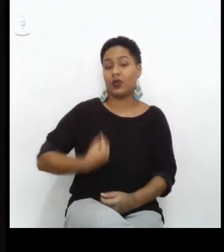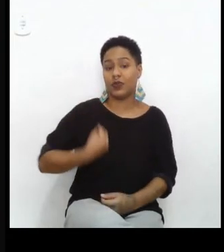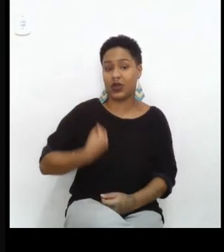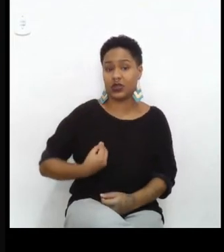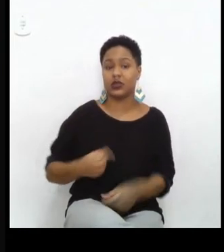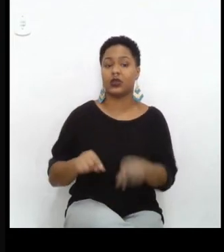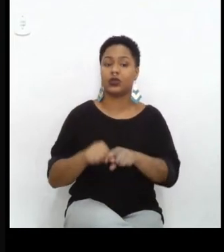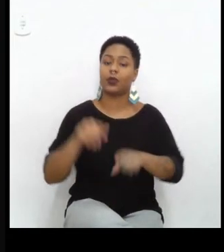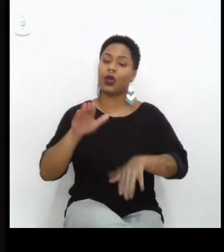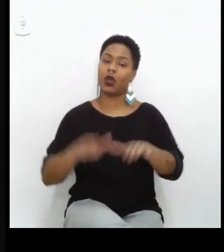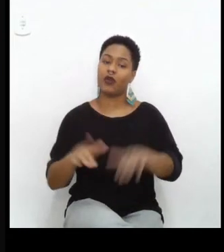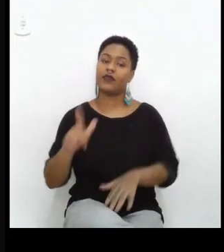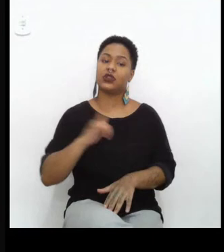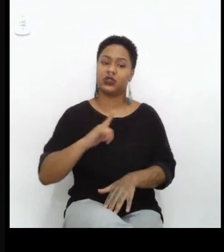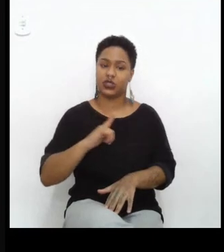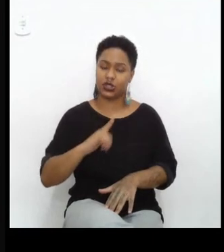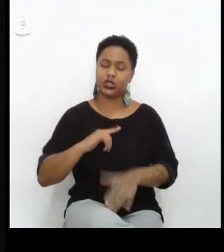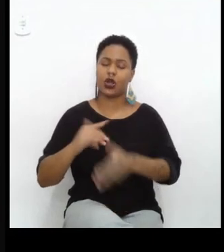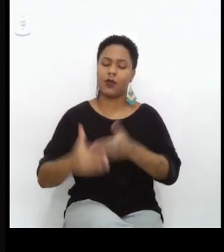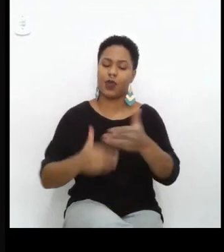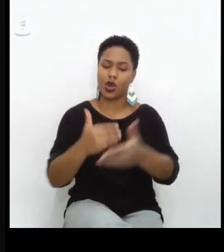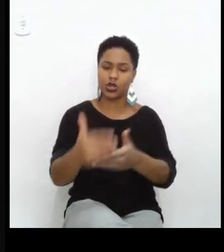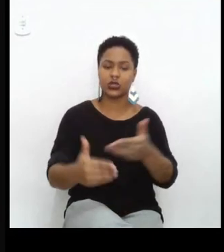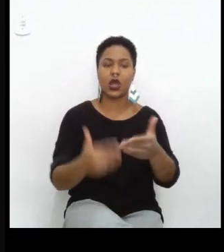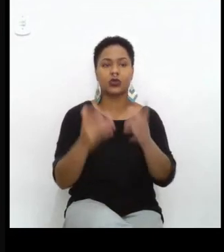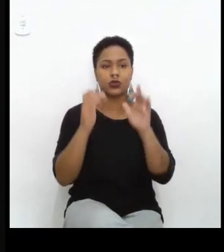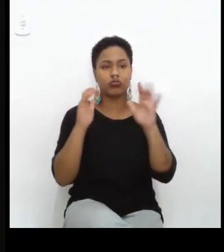permeavam esse processo disputa